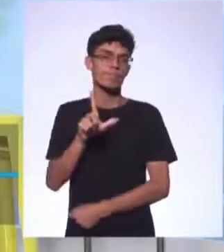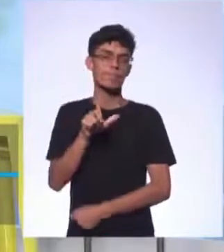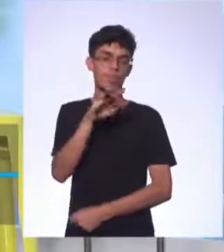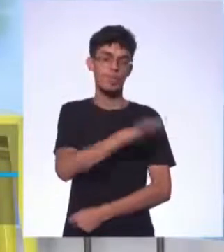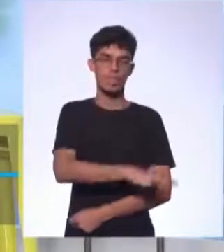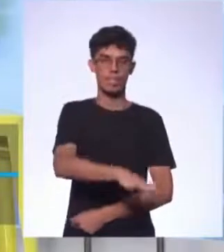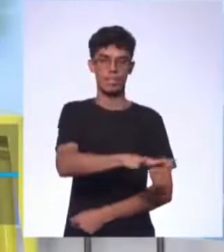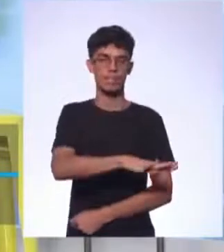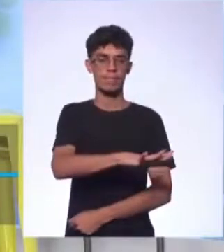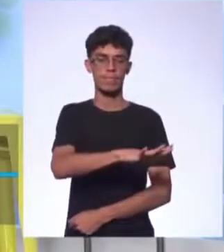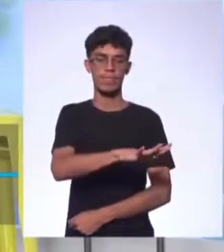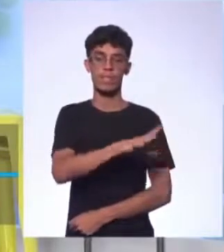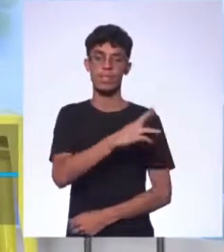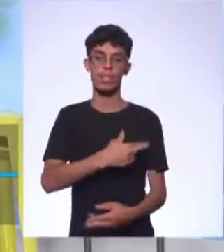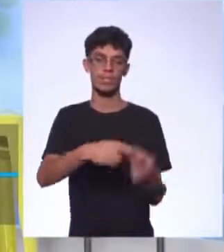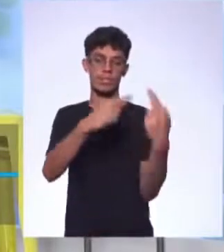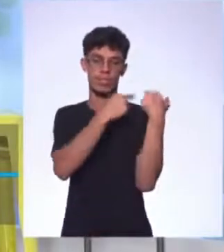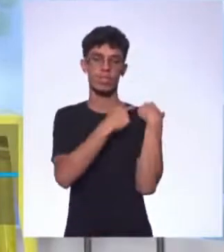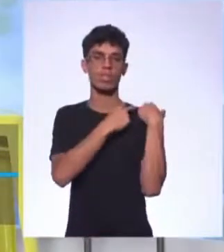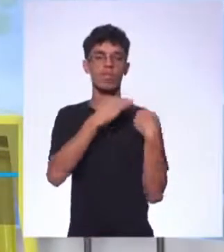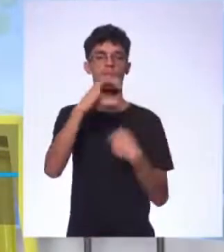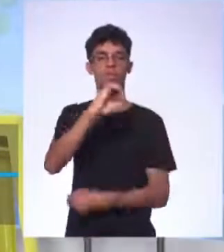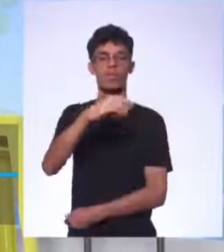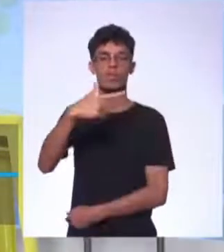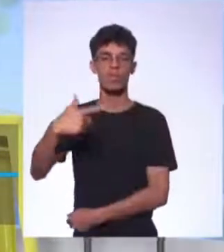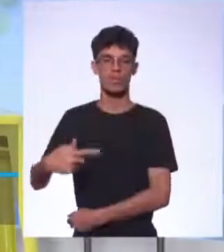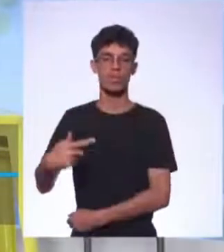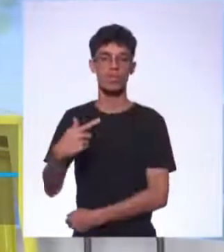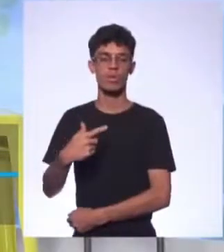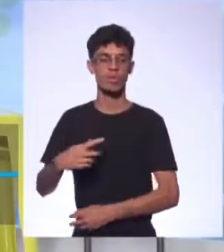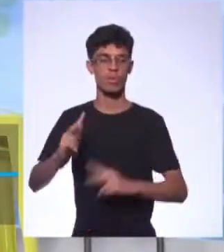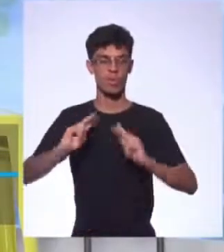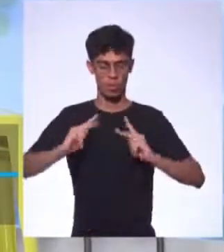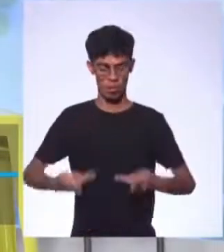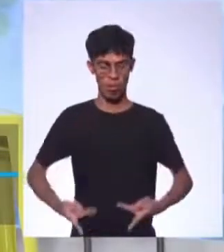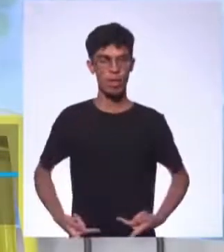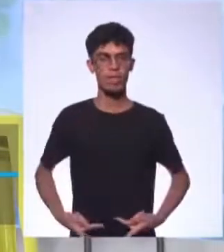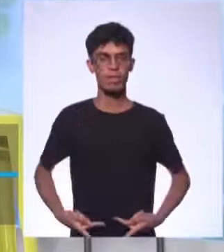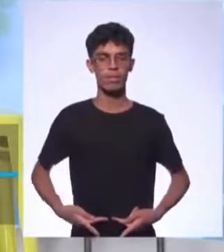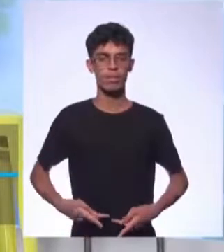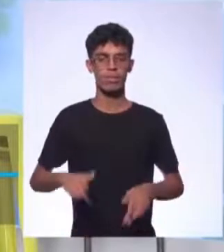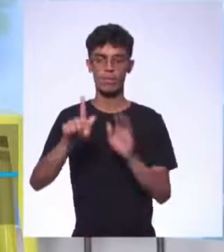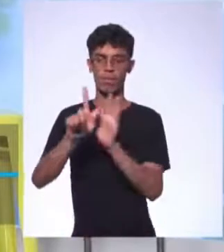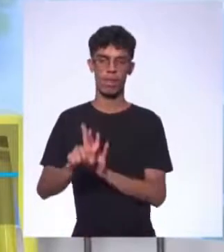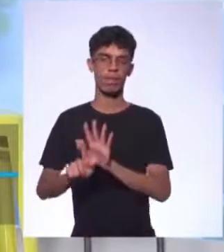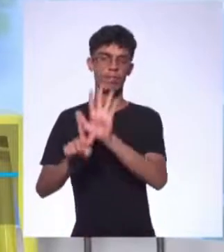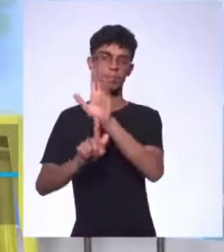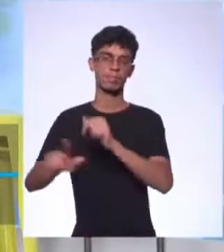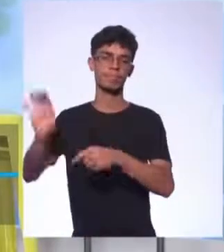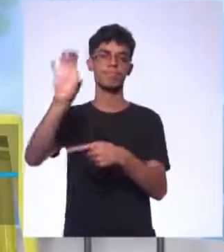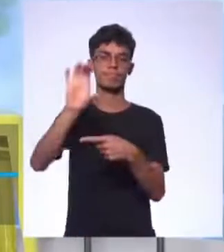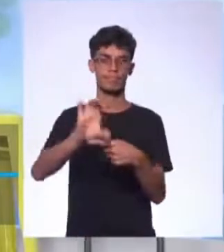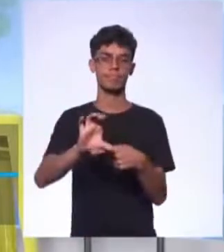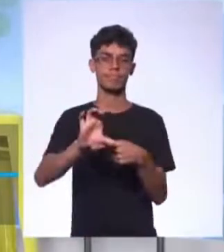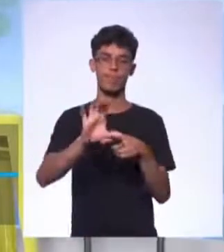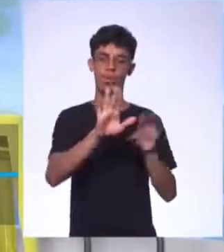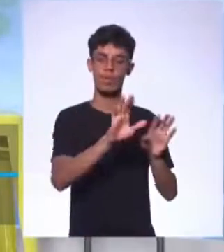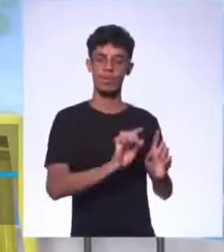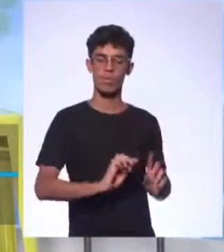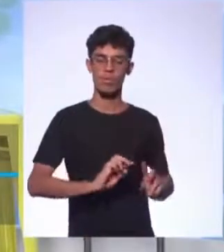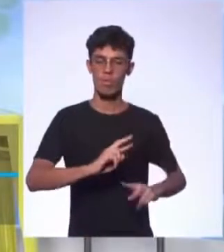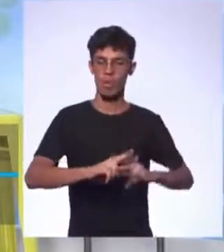hemoglobina que leva o oxigênio até as células e traz de volta o gás carbônico produzido pelas células, ele